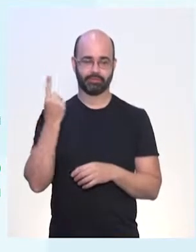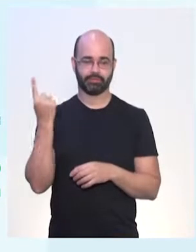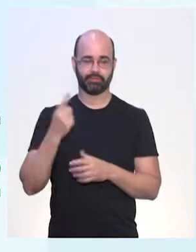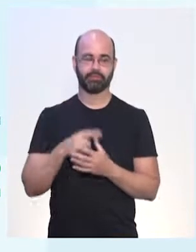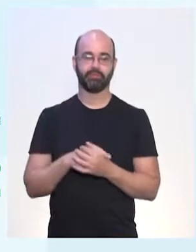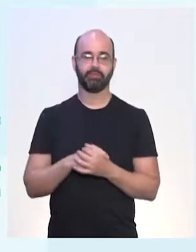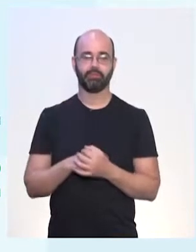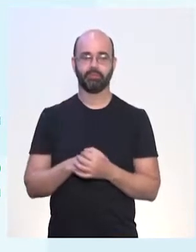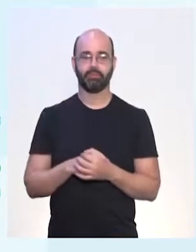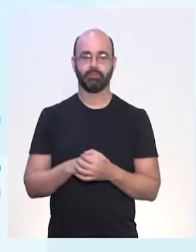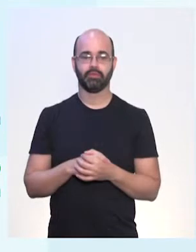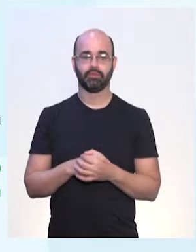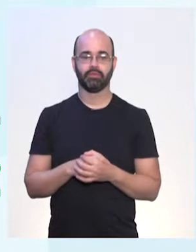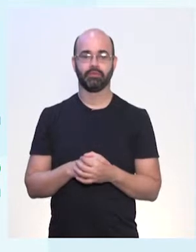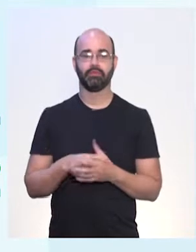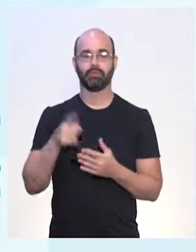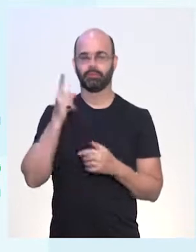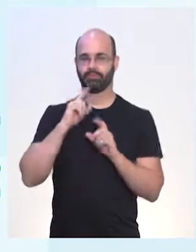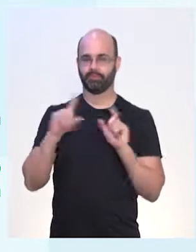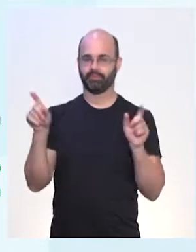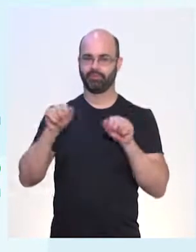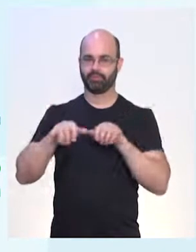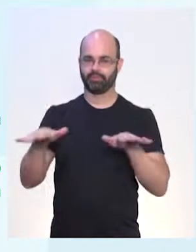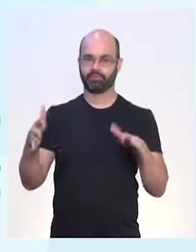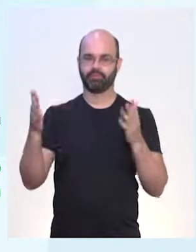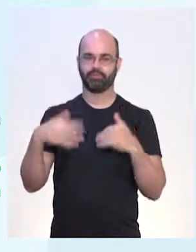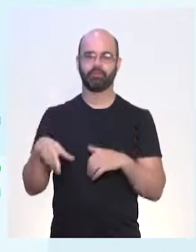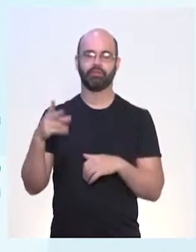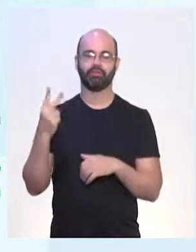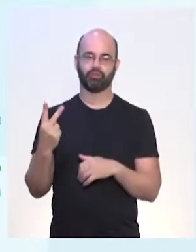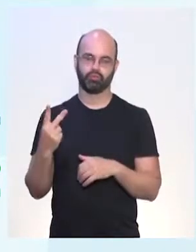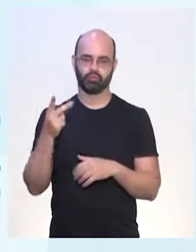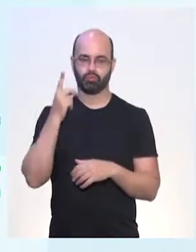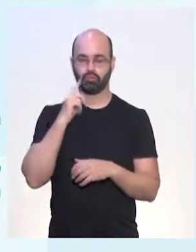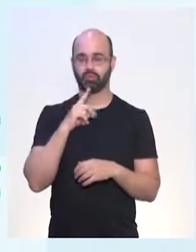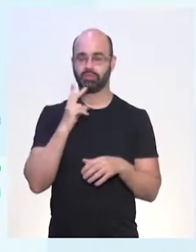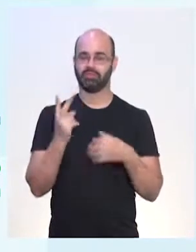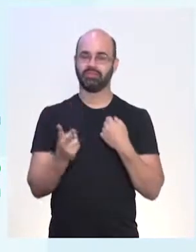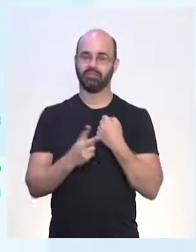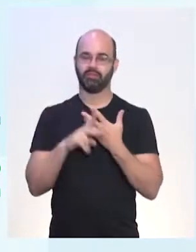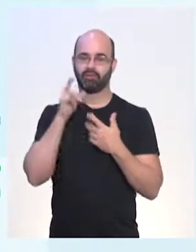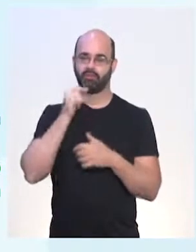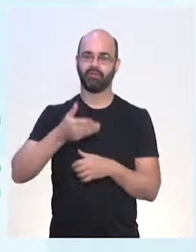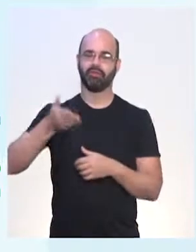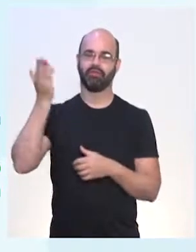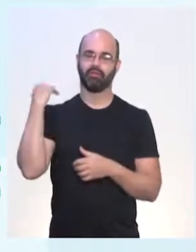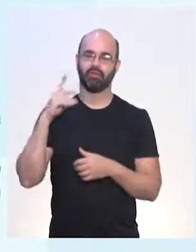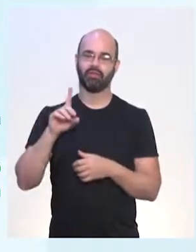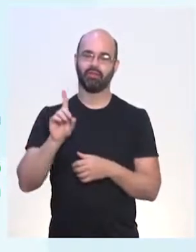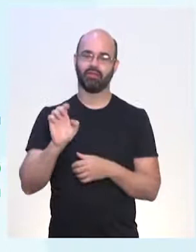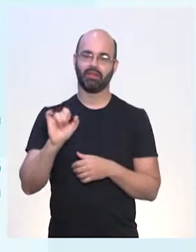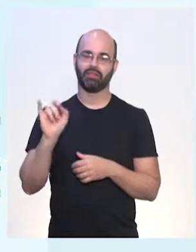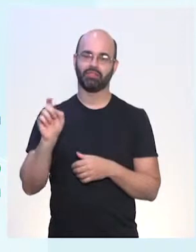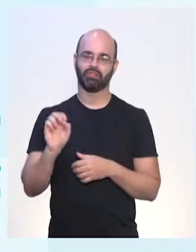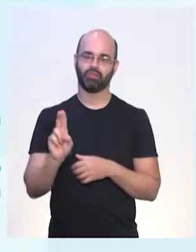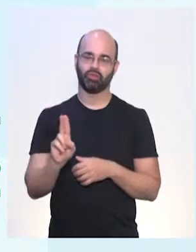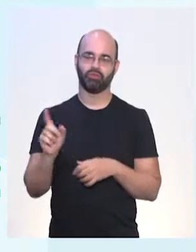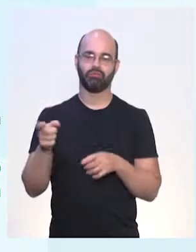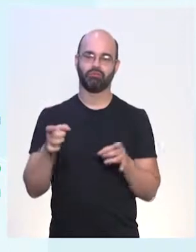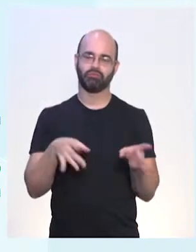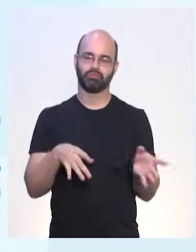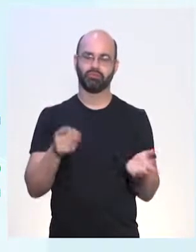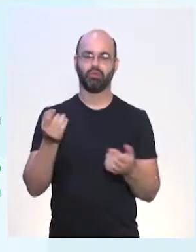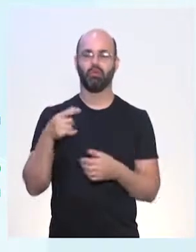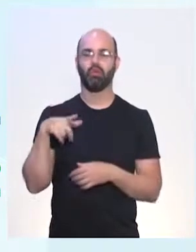2. Uso do verbo na terceira pessoa, mas aí no pretérito, então, deixou, levou, tudo isso mostrando